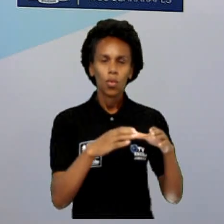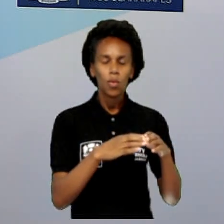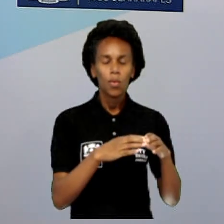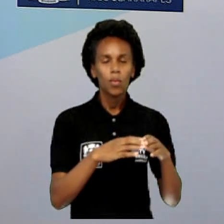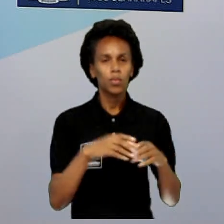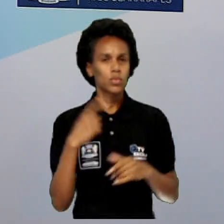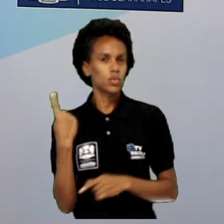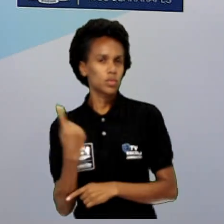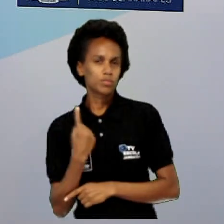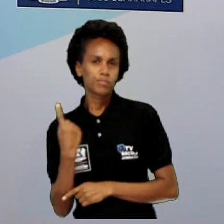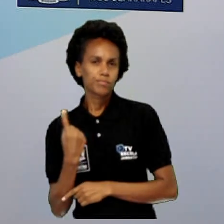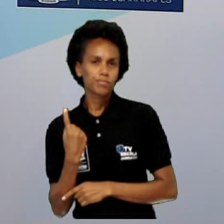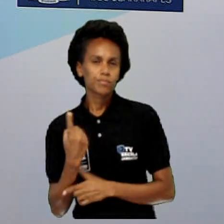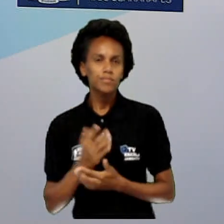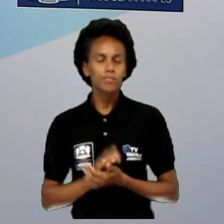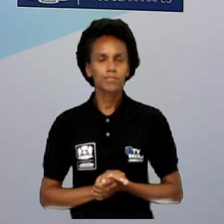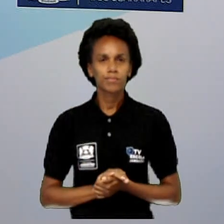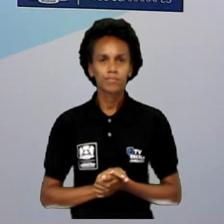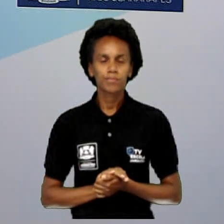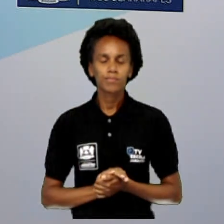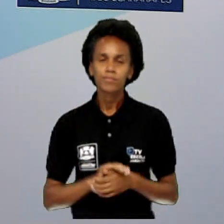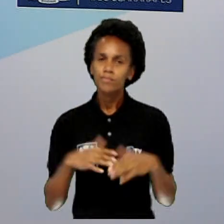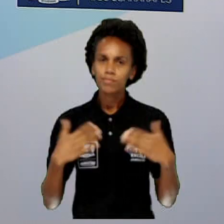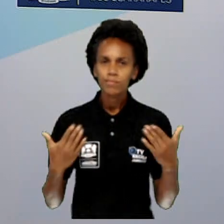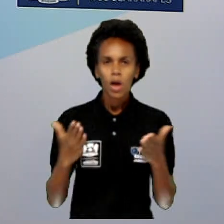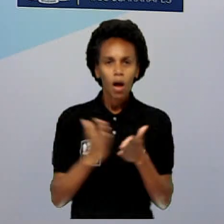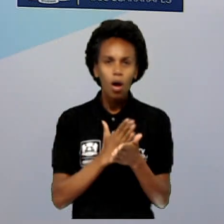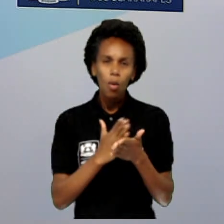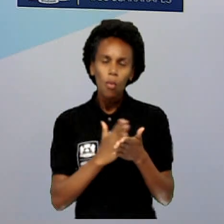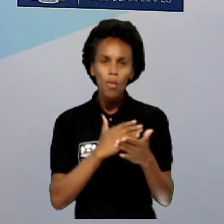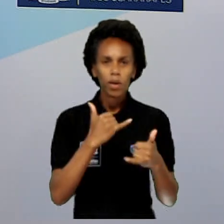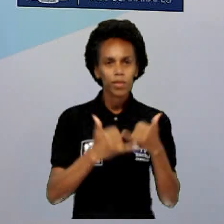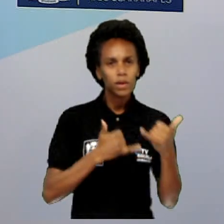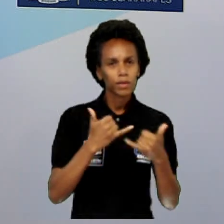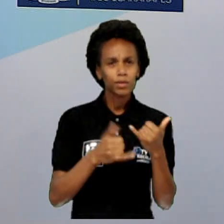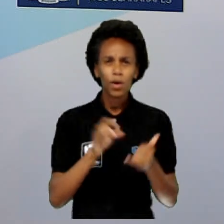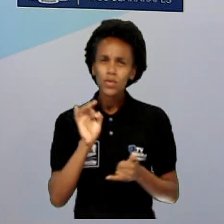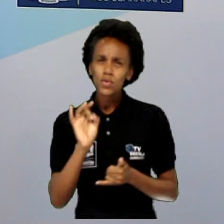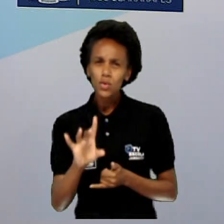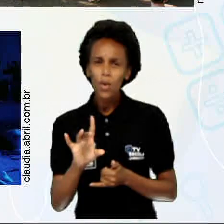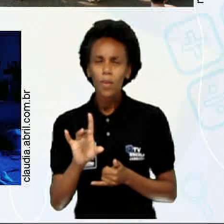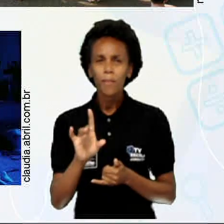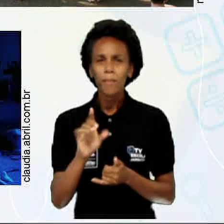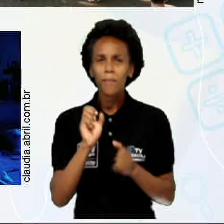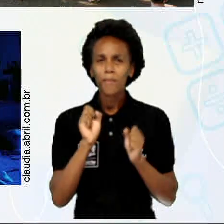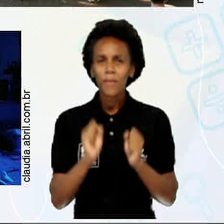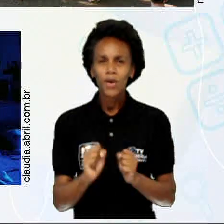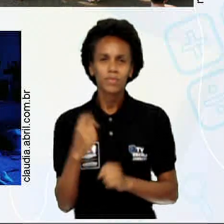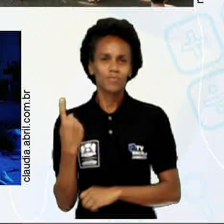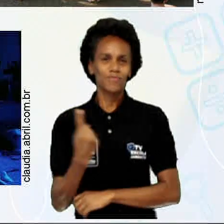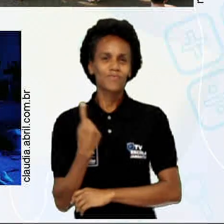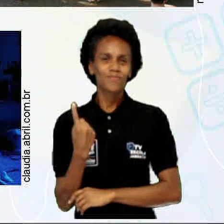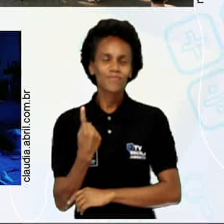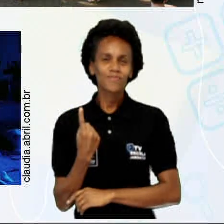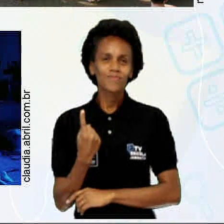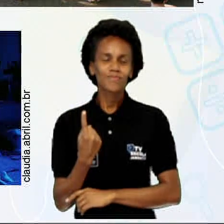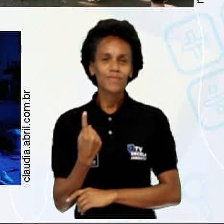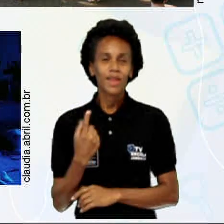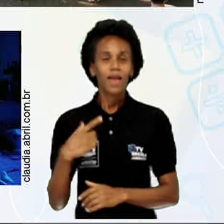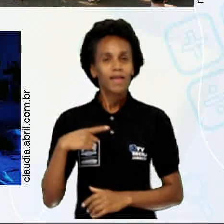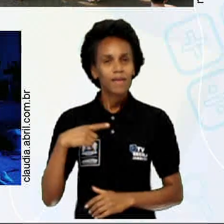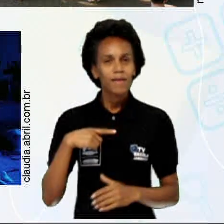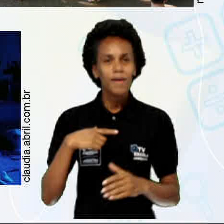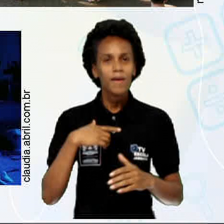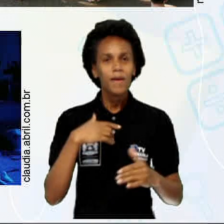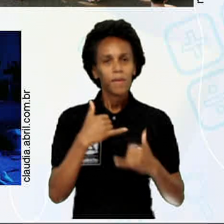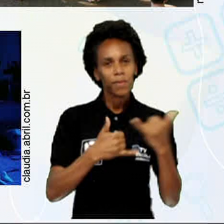brincadeira que só dá para brincar sozinho. Às vezes a gente precisa adaptar, não é verdade? Então, podemos brincar em